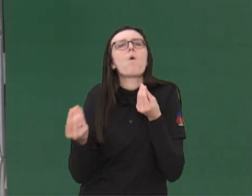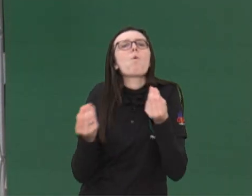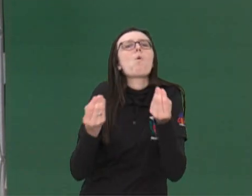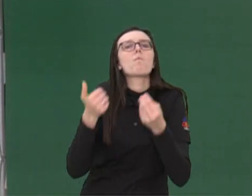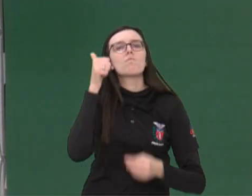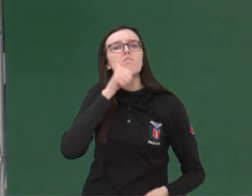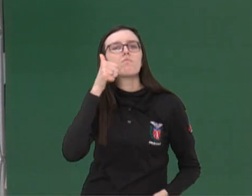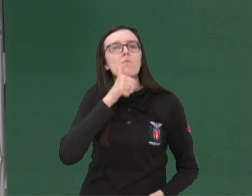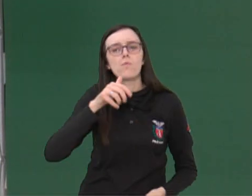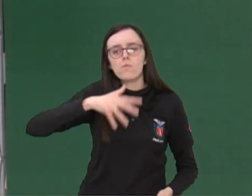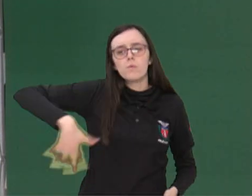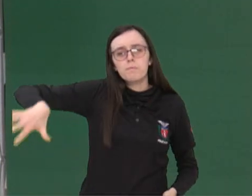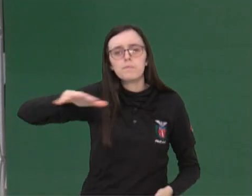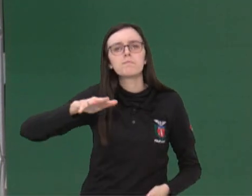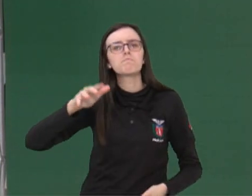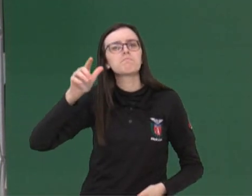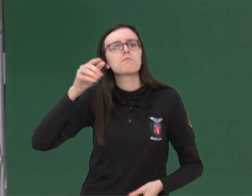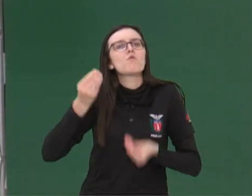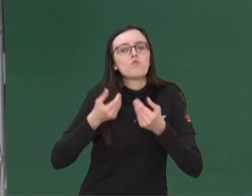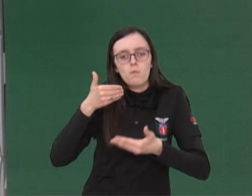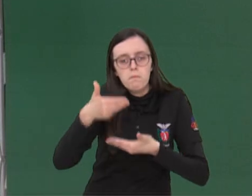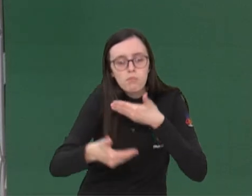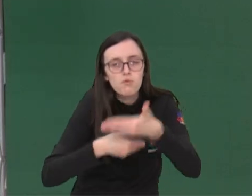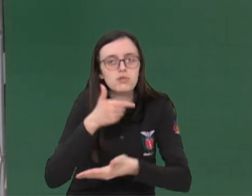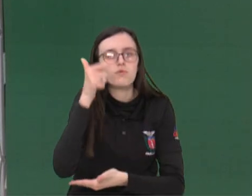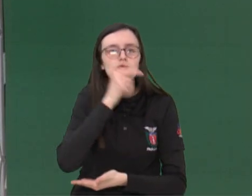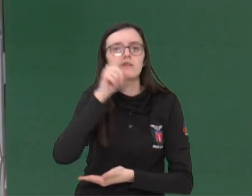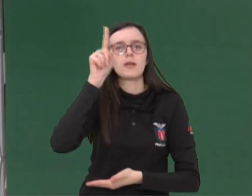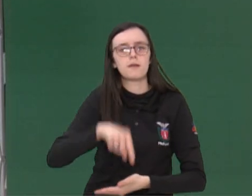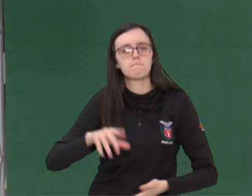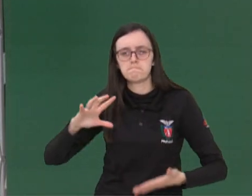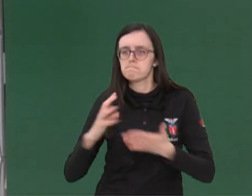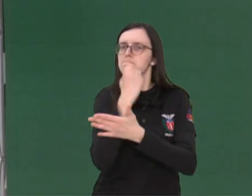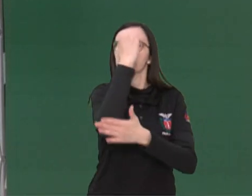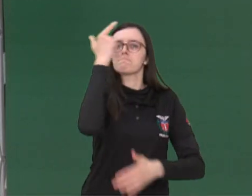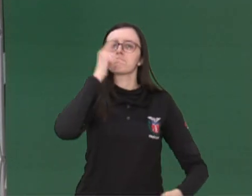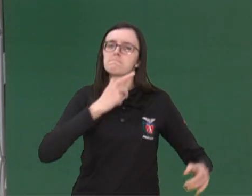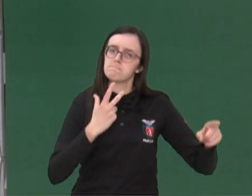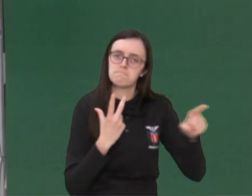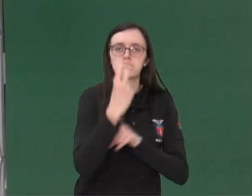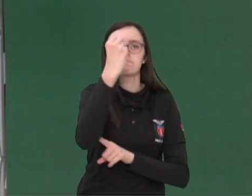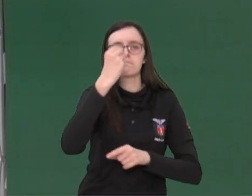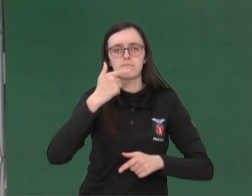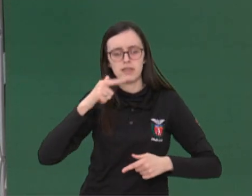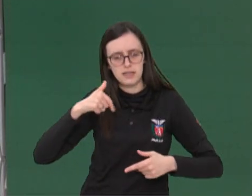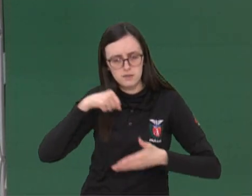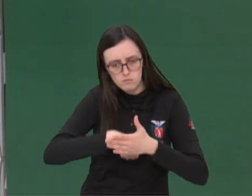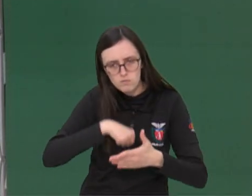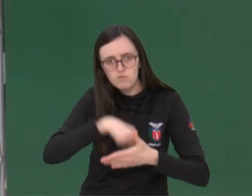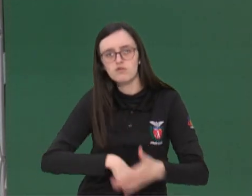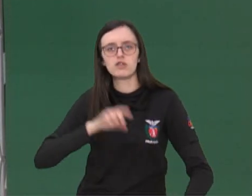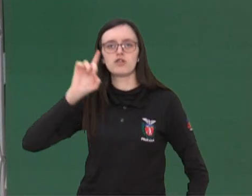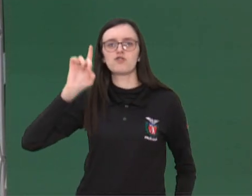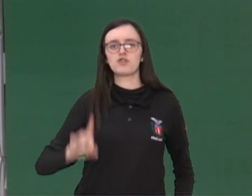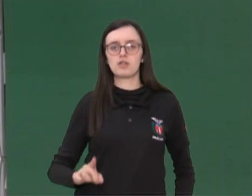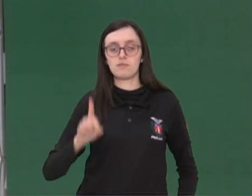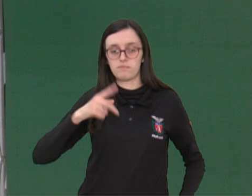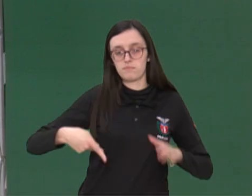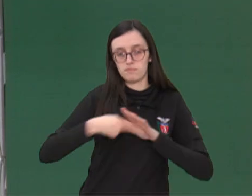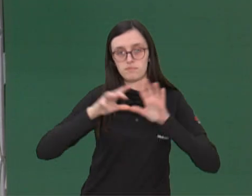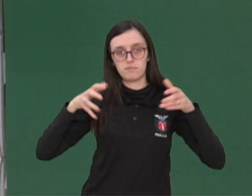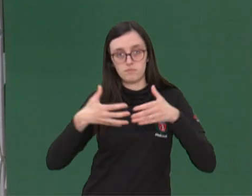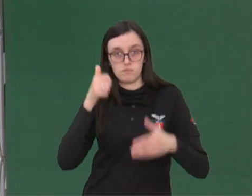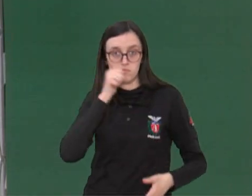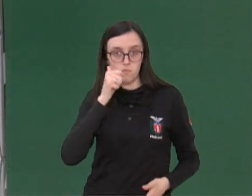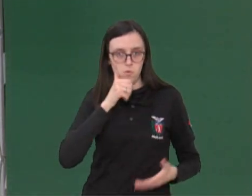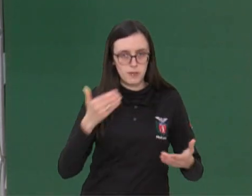como como foi esse processo todo de conquista, esse processo de luta por direitos por parte das